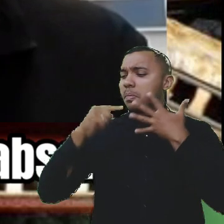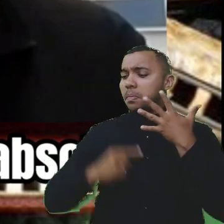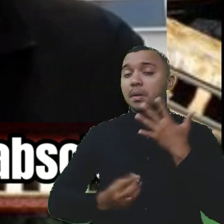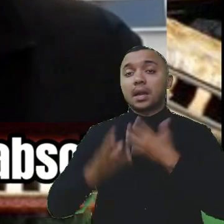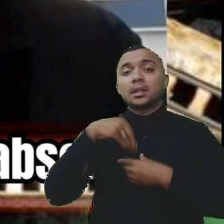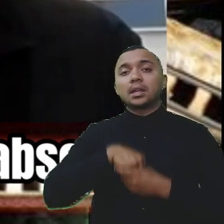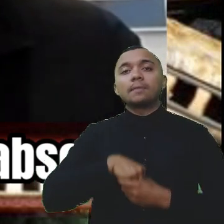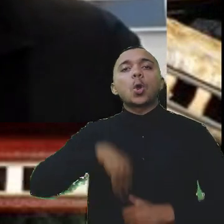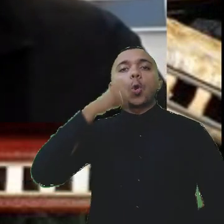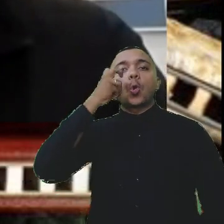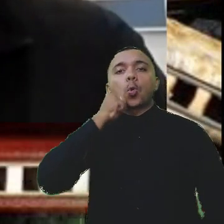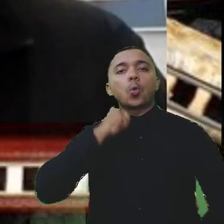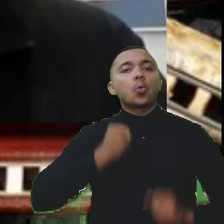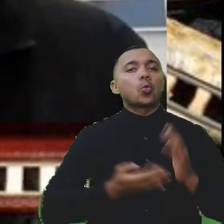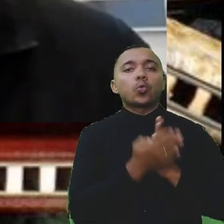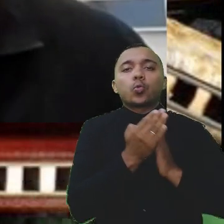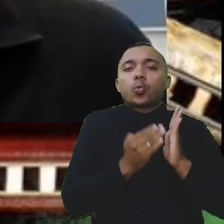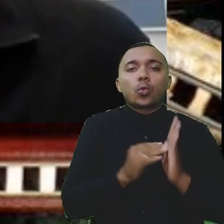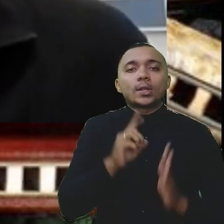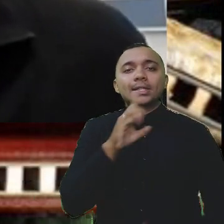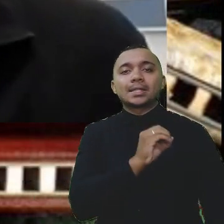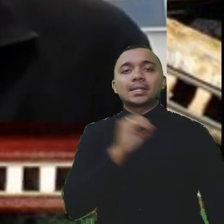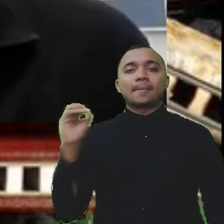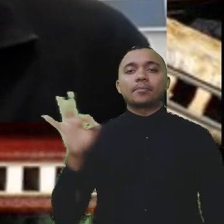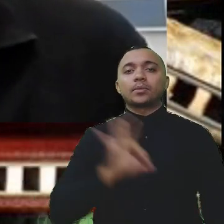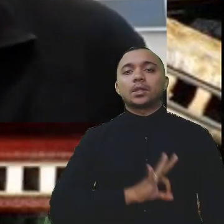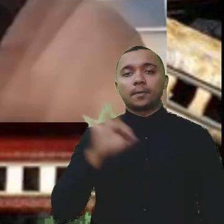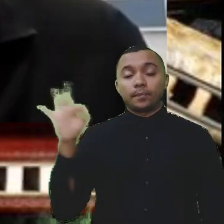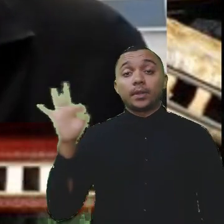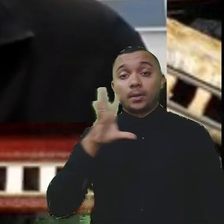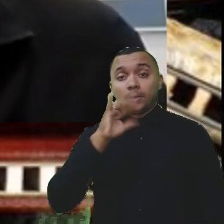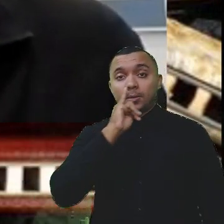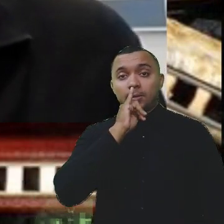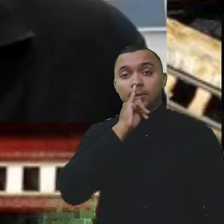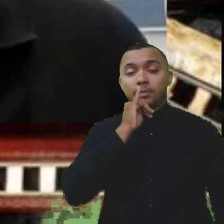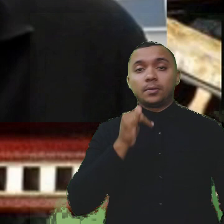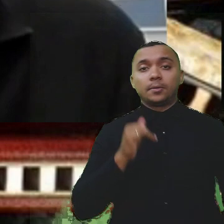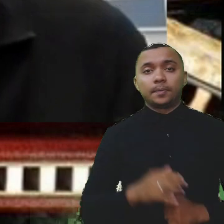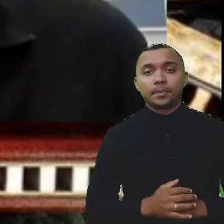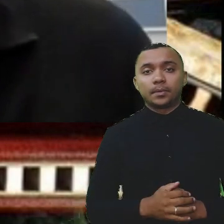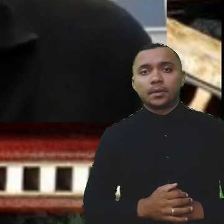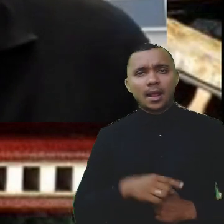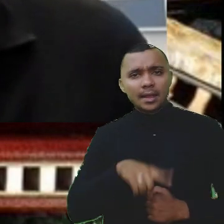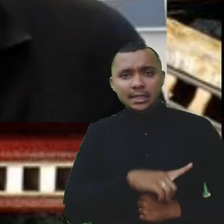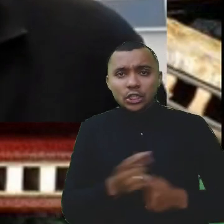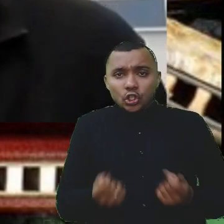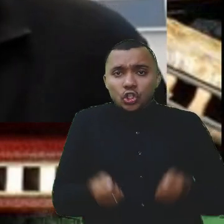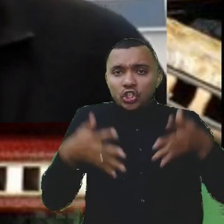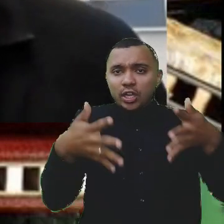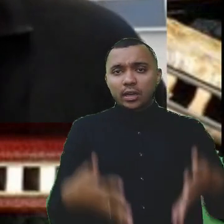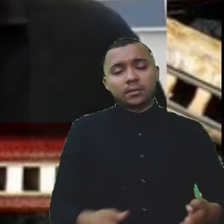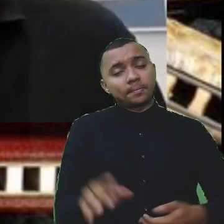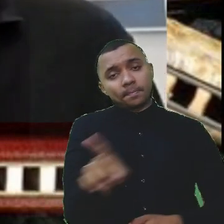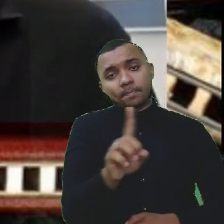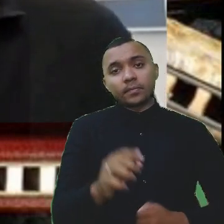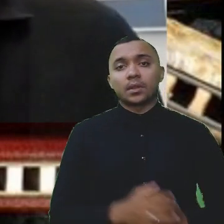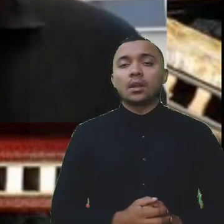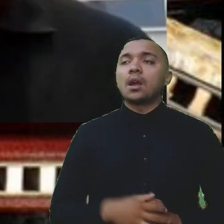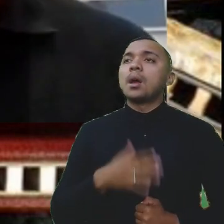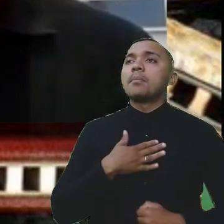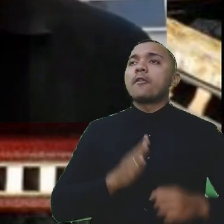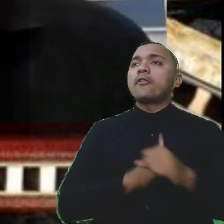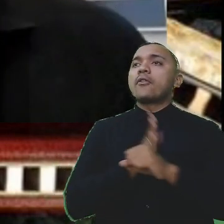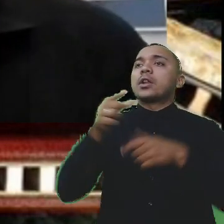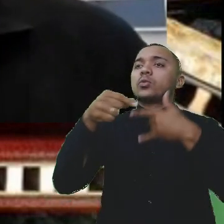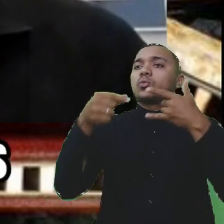do lucro absoluto. Ou seja, porque eles não vão pagar. Não estão pagando, não vão pagar. Você fala assim, vou entrar no YouTube,